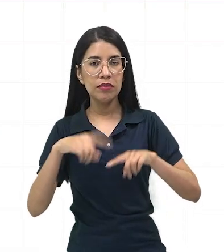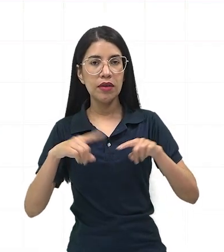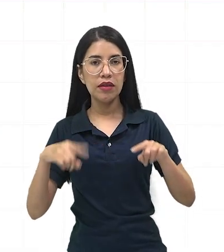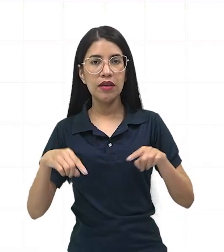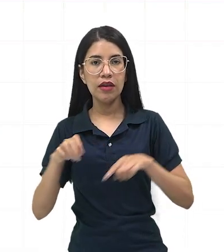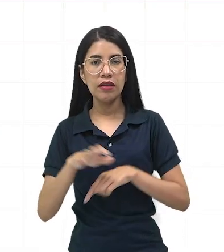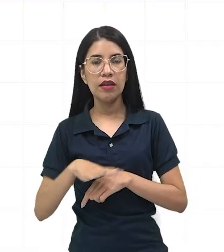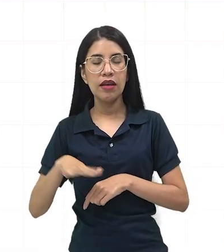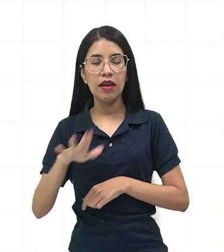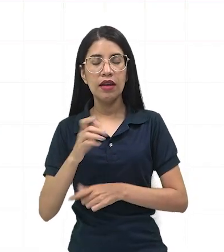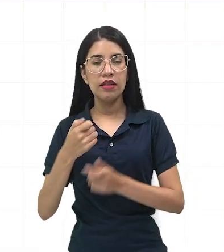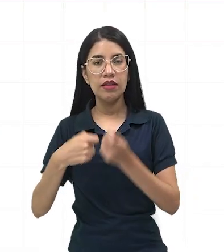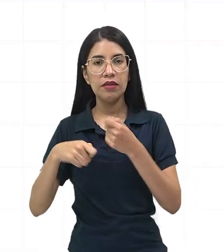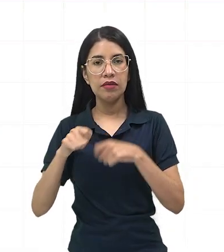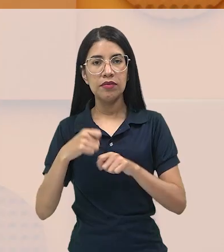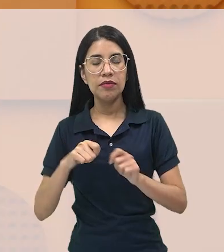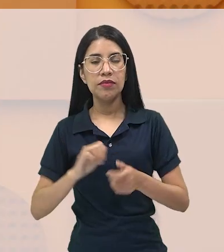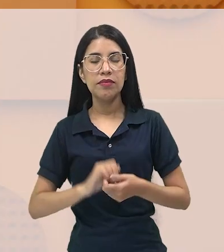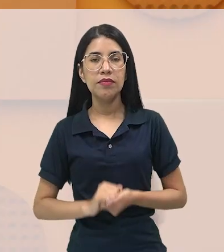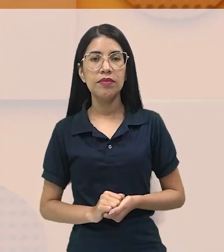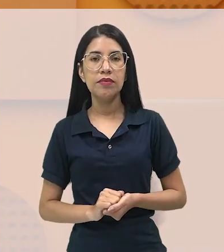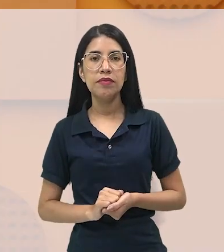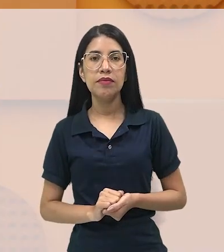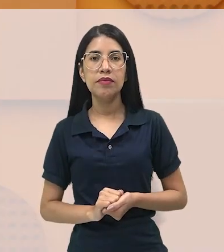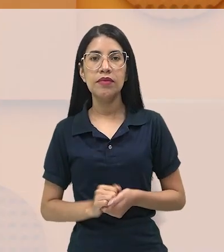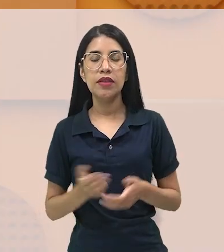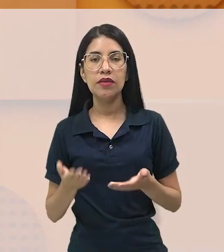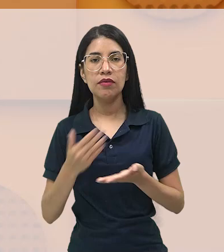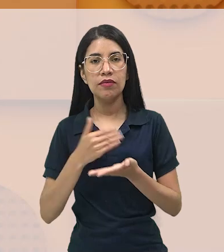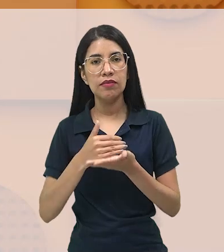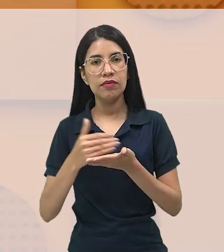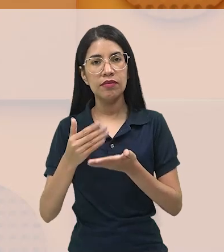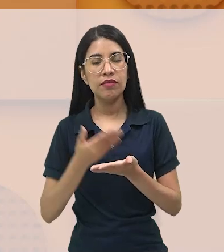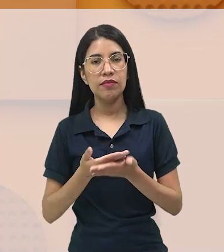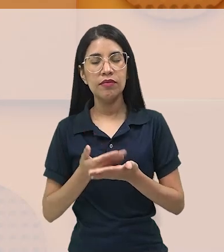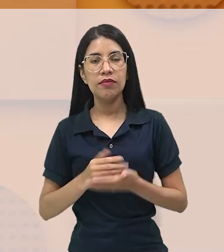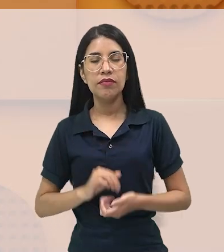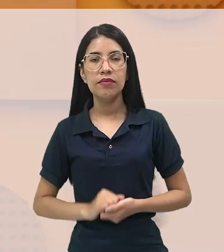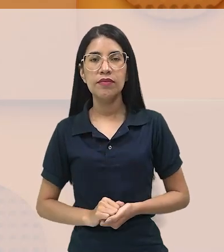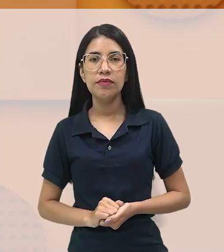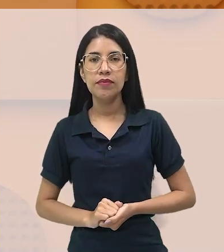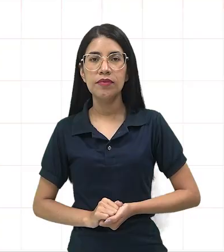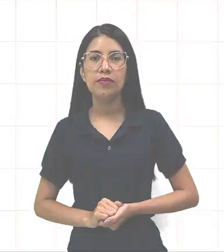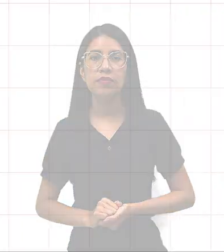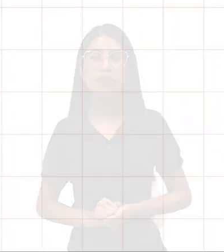e economia. Dito isto, vamos lá dar início à nossa aula.